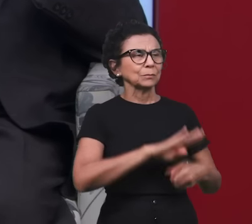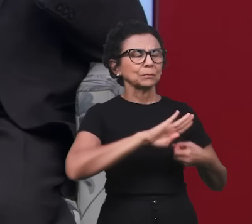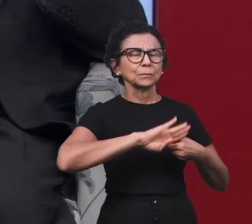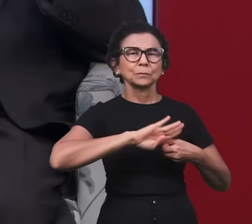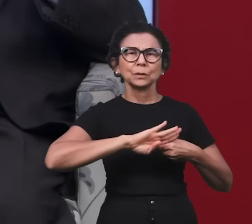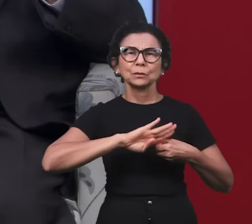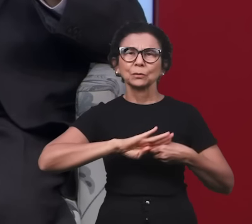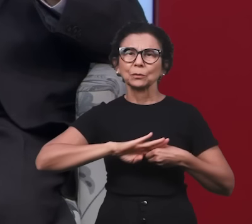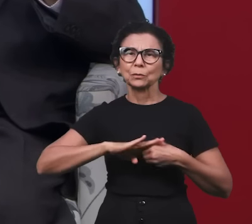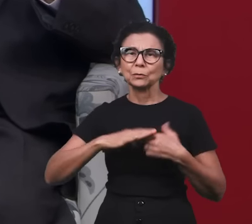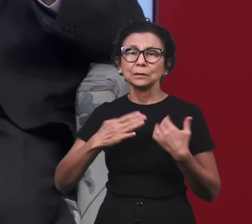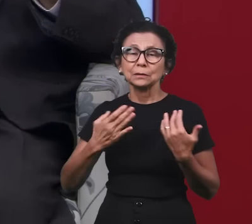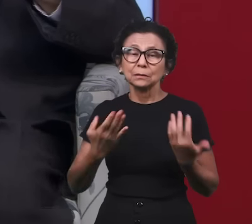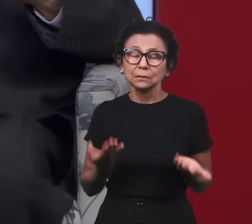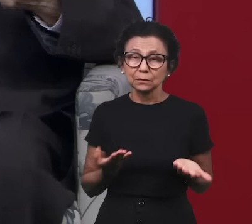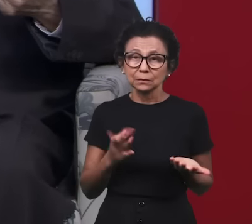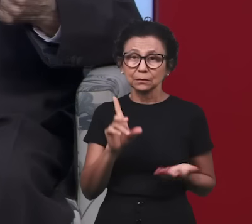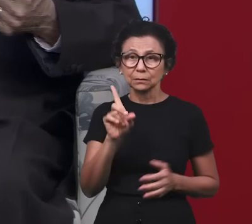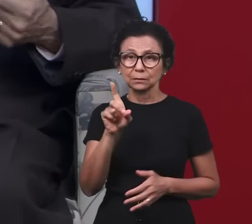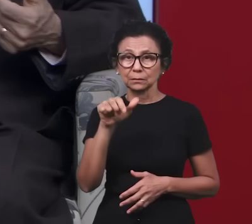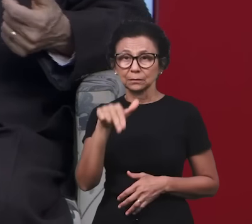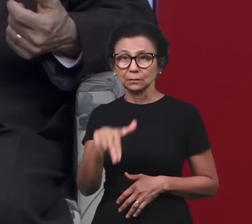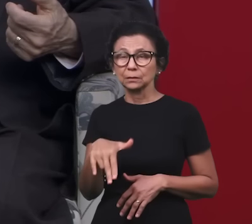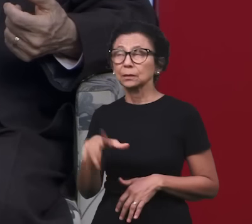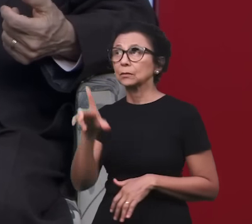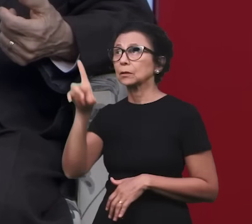E ele foi buscar o Senhor